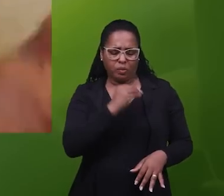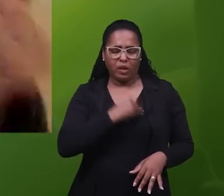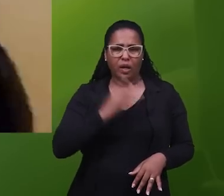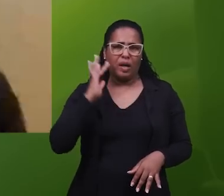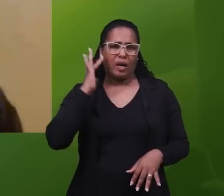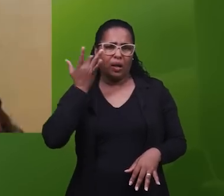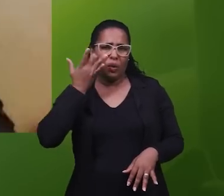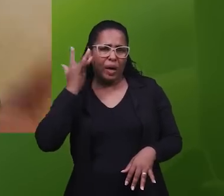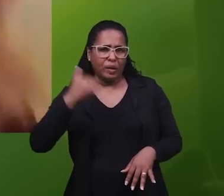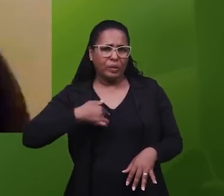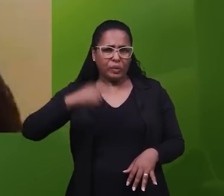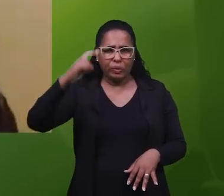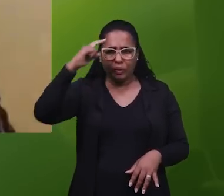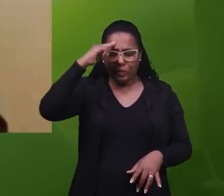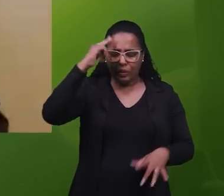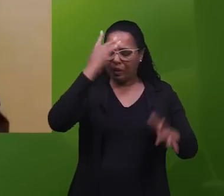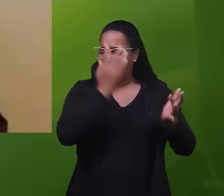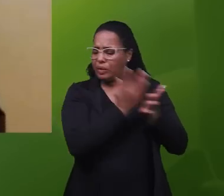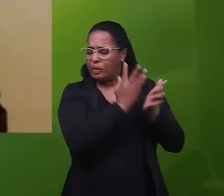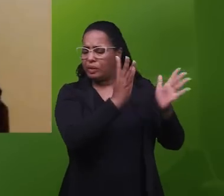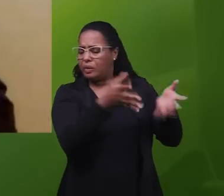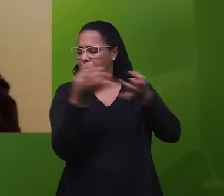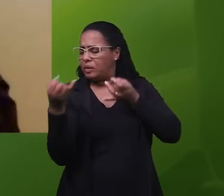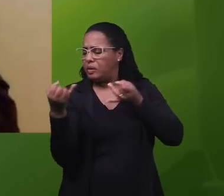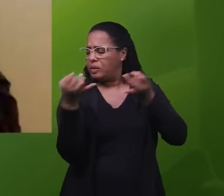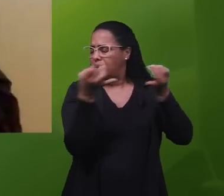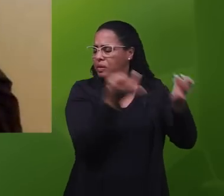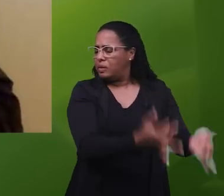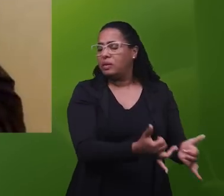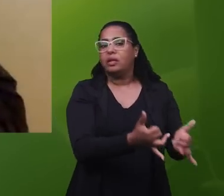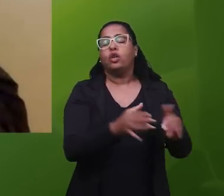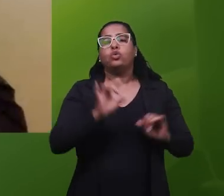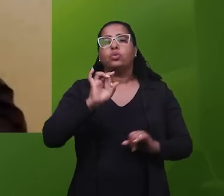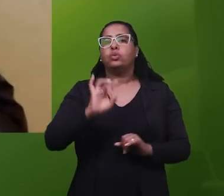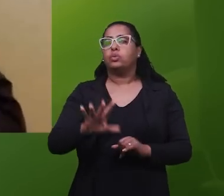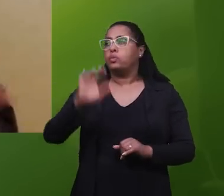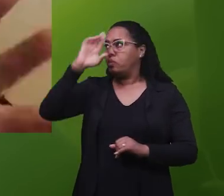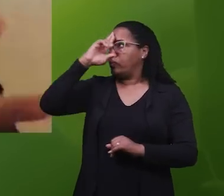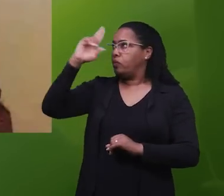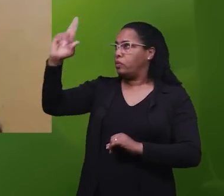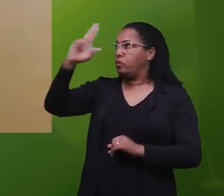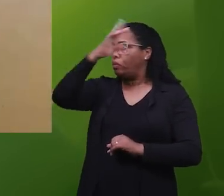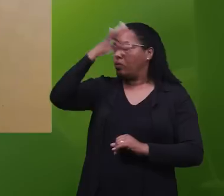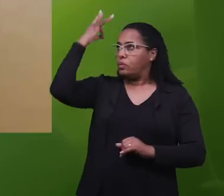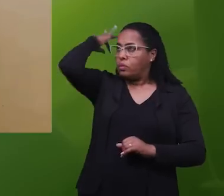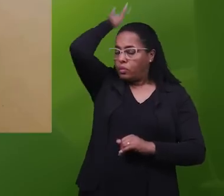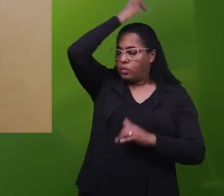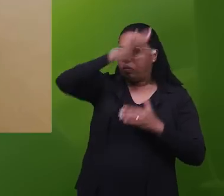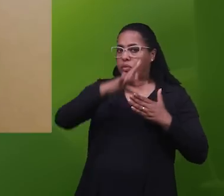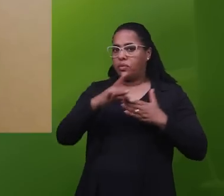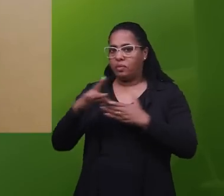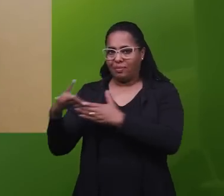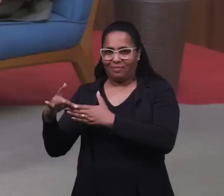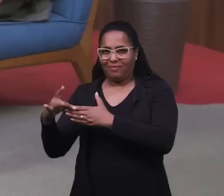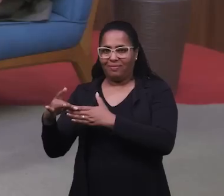pecado, daquilo que eu acho, daquilo que eu penso, e deixar só Jesus, só o governo do Espírito Santo.